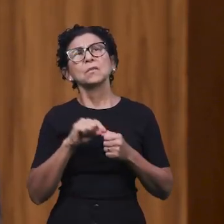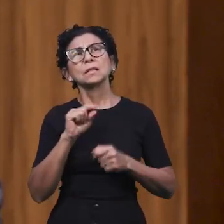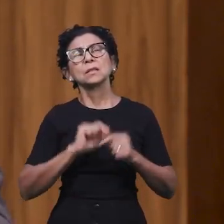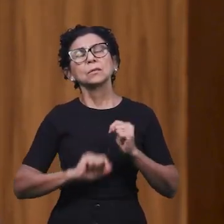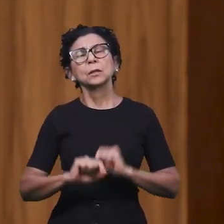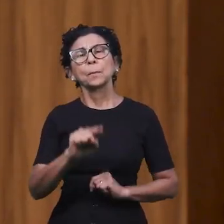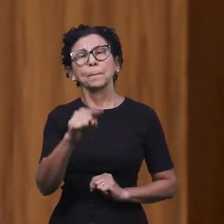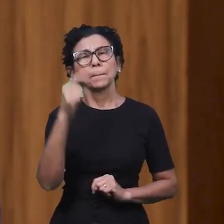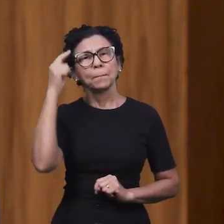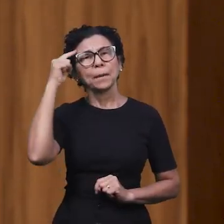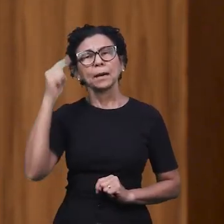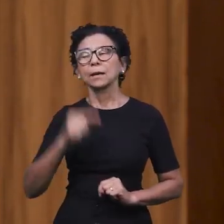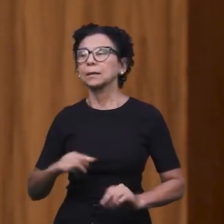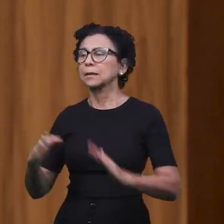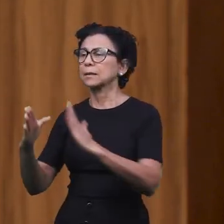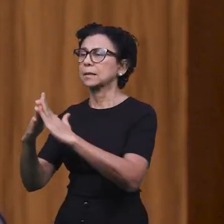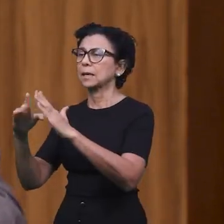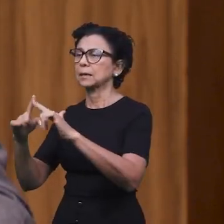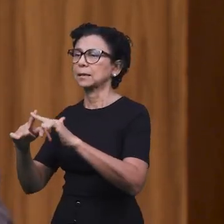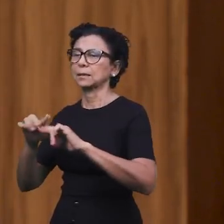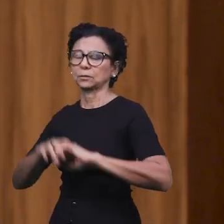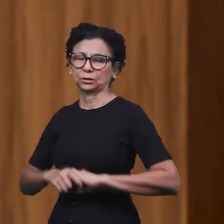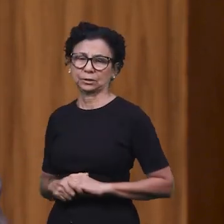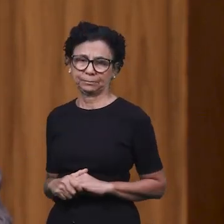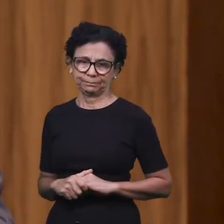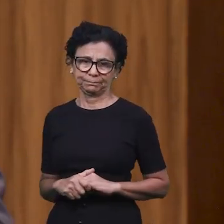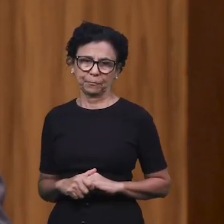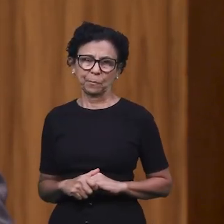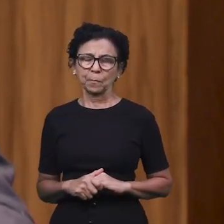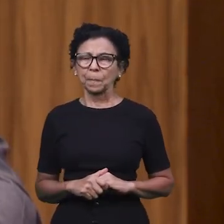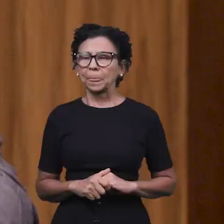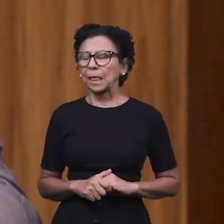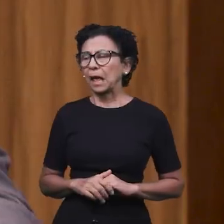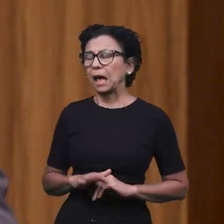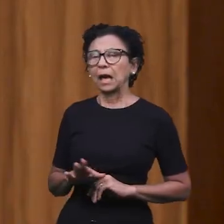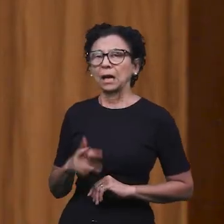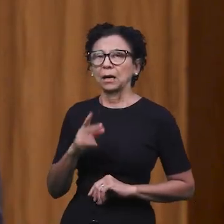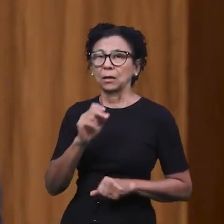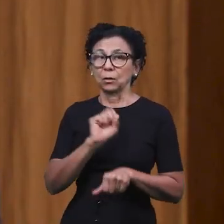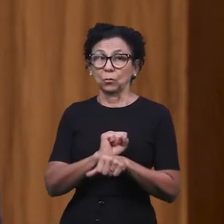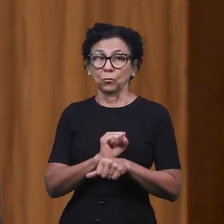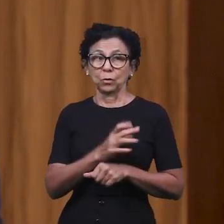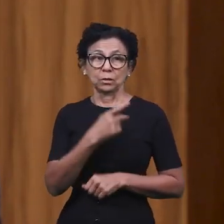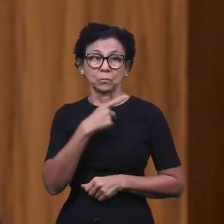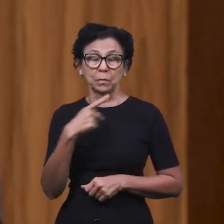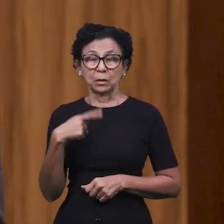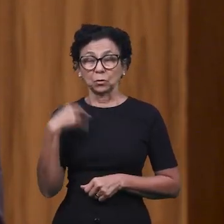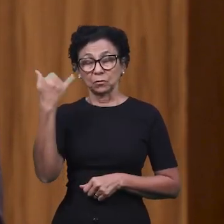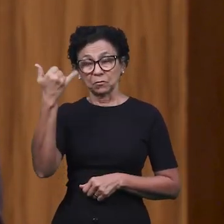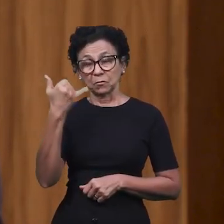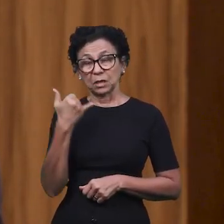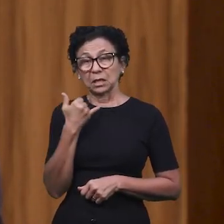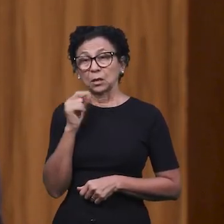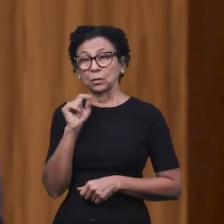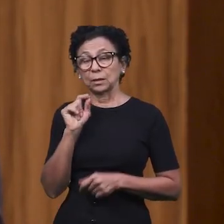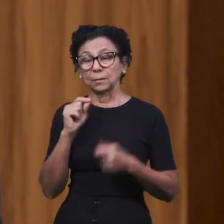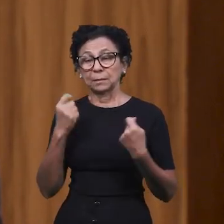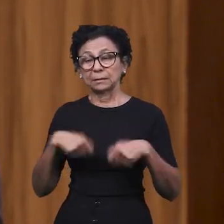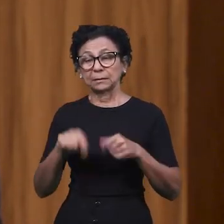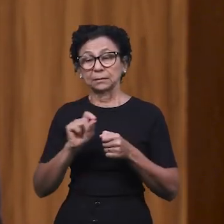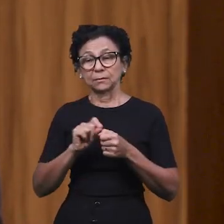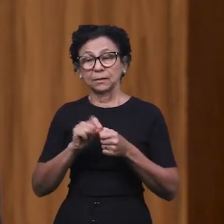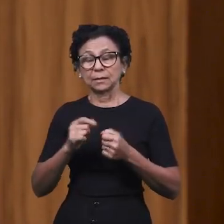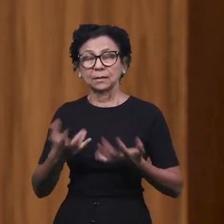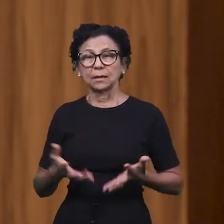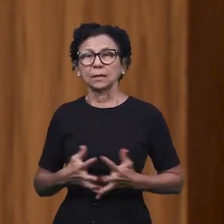na igreja, por exemplo, eu vou esperar que as coisas aconteçam quando o pastor determinar o que tem que acontecer. Não,